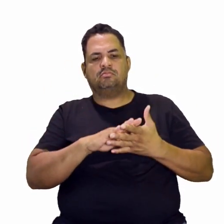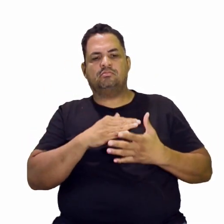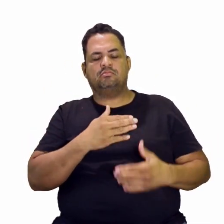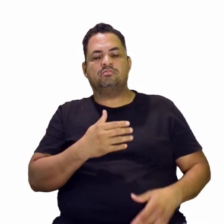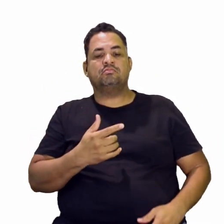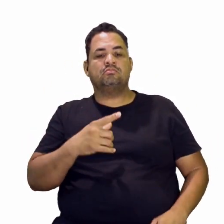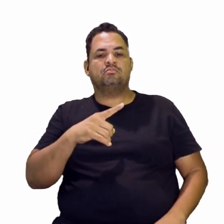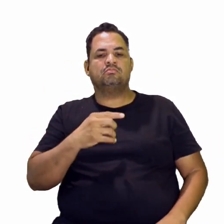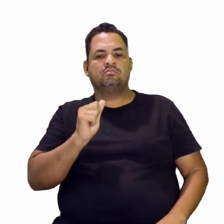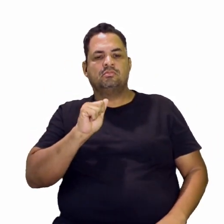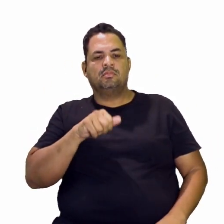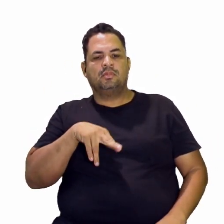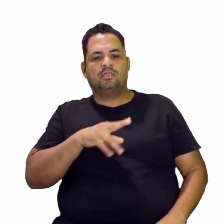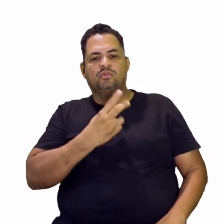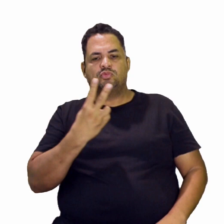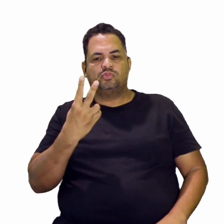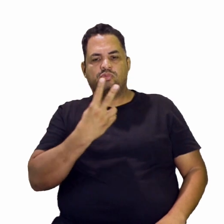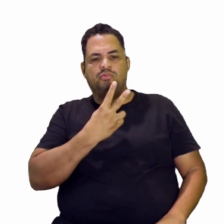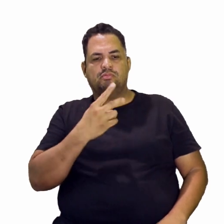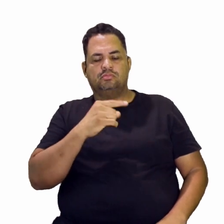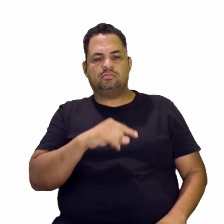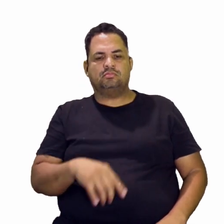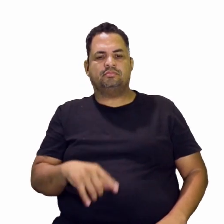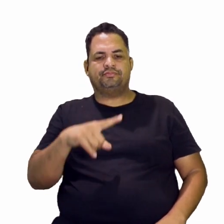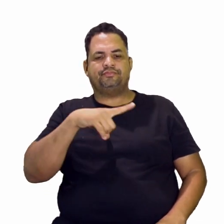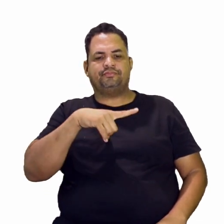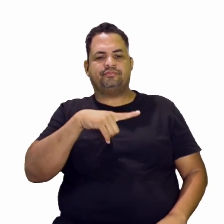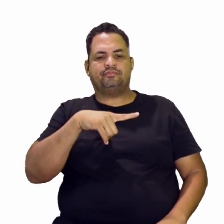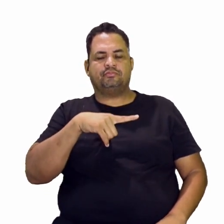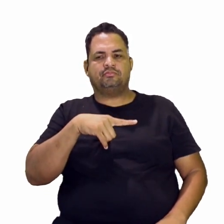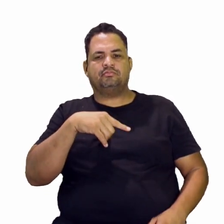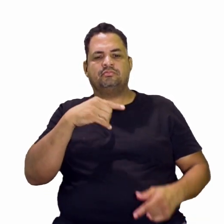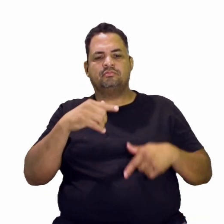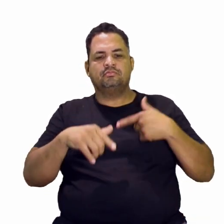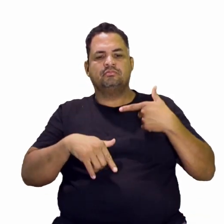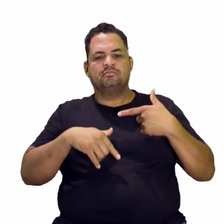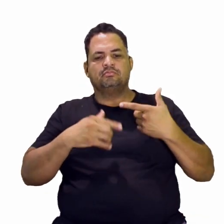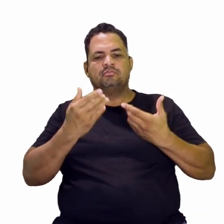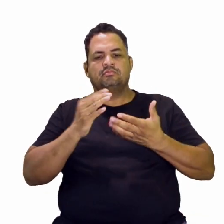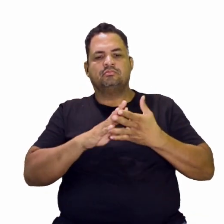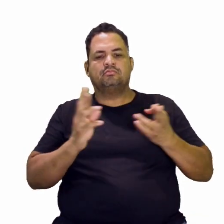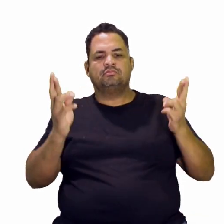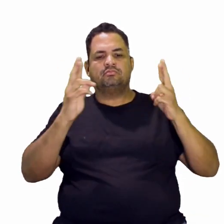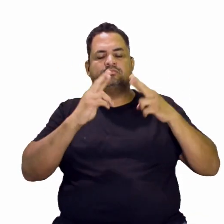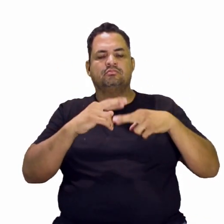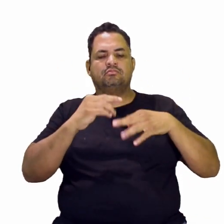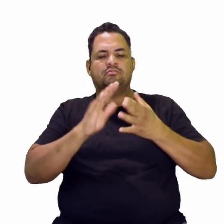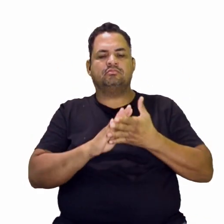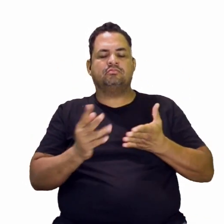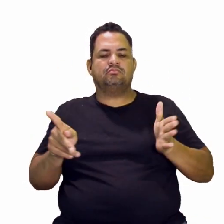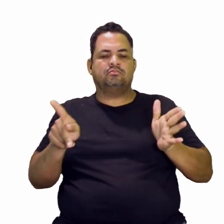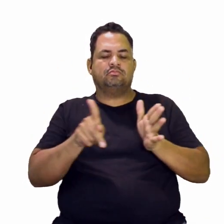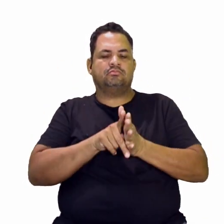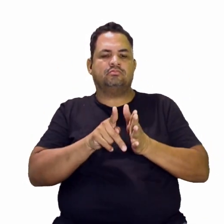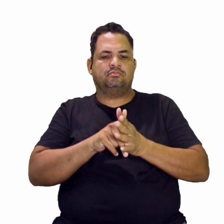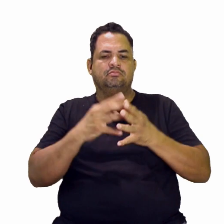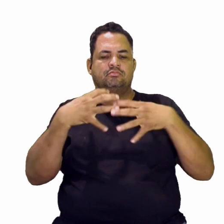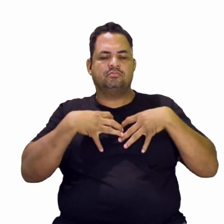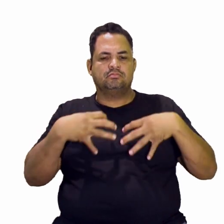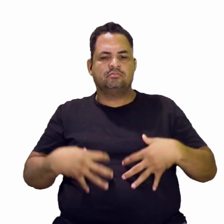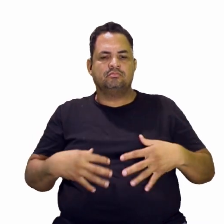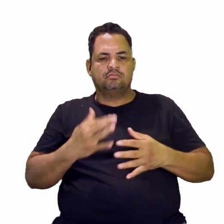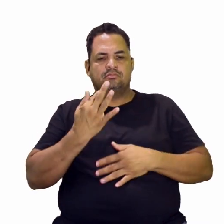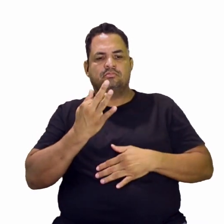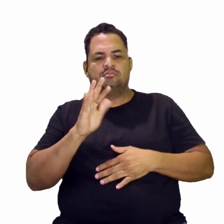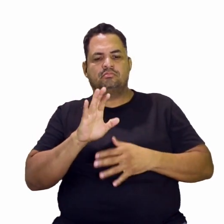cátions e ânions, tá bom? Então, eles têm ações específicas dentro do nosso organismo. Por exemplo, o ferro, que vai estar